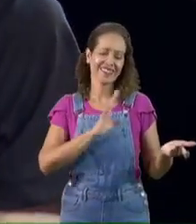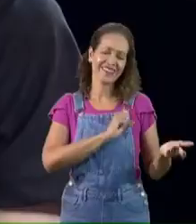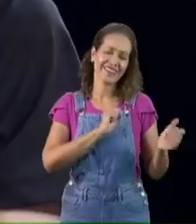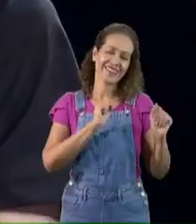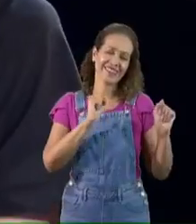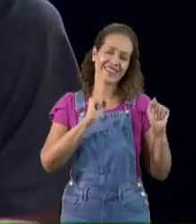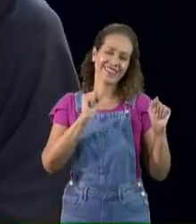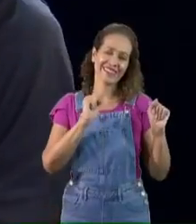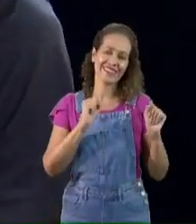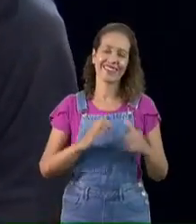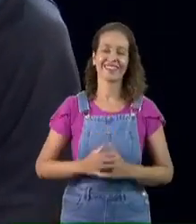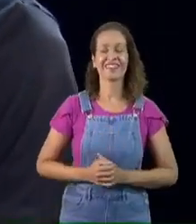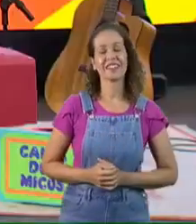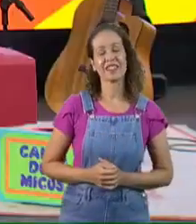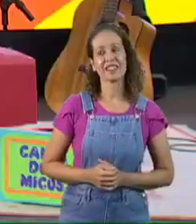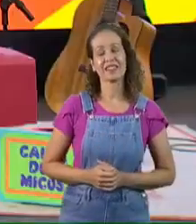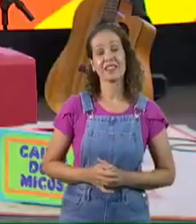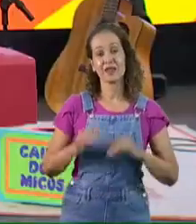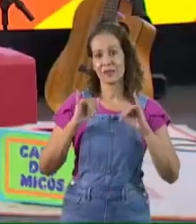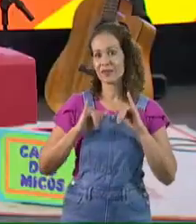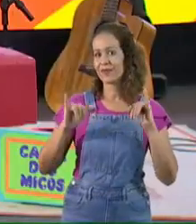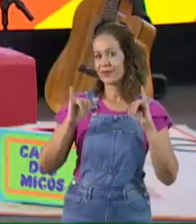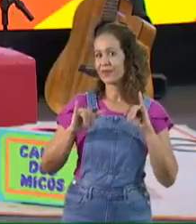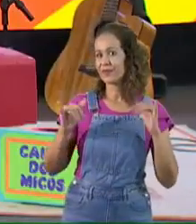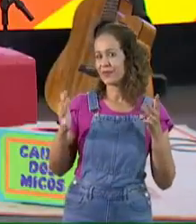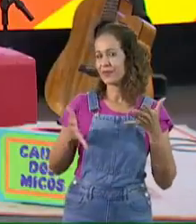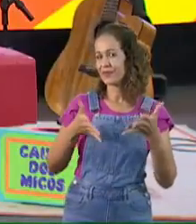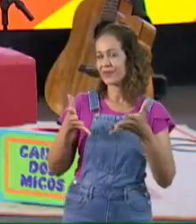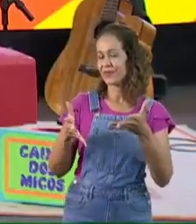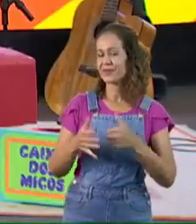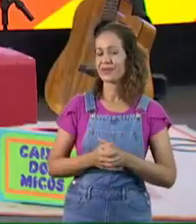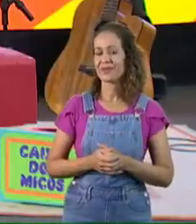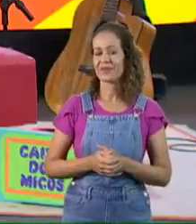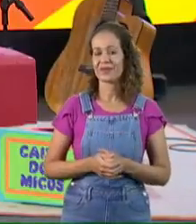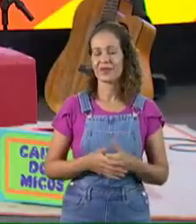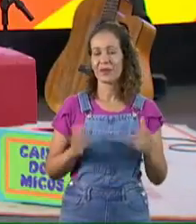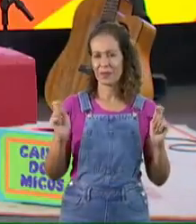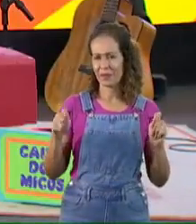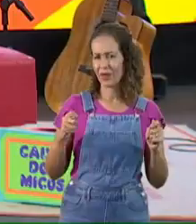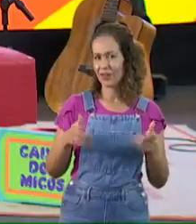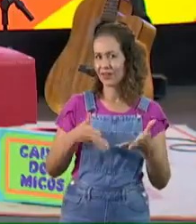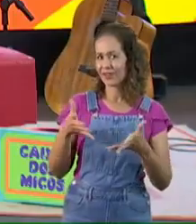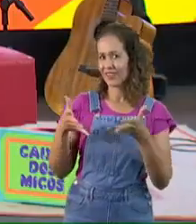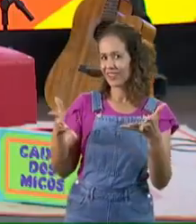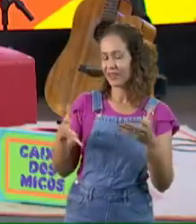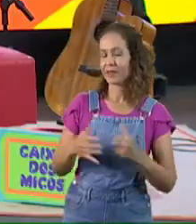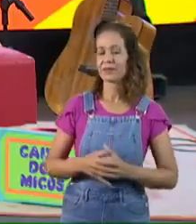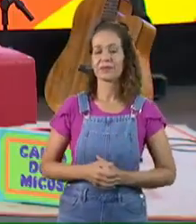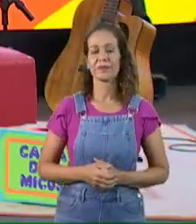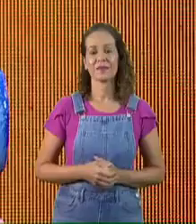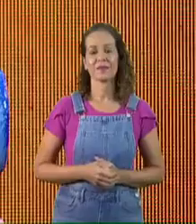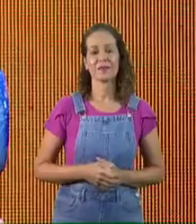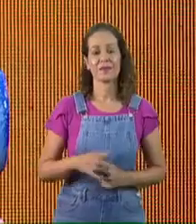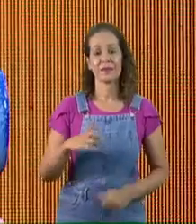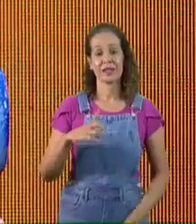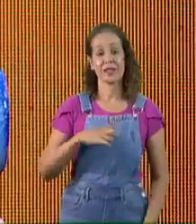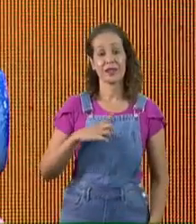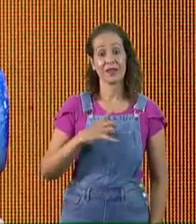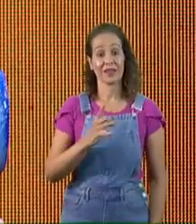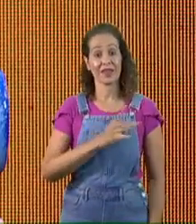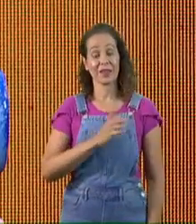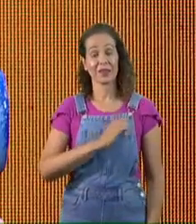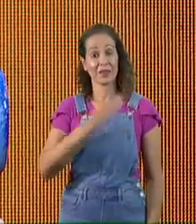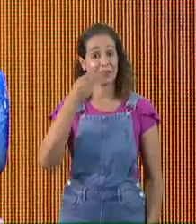gosto muito. Eu posso confessar aqui? Posso confessar? Vocês querem que eu confesse um negócio Sim, aqui? Eu quero. Eu tenho medo de gato.